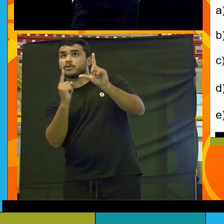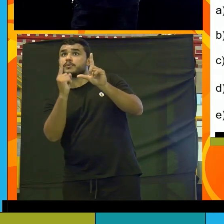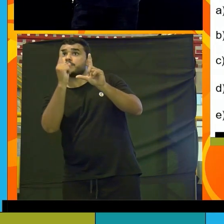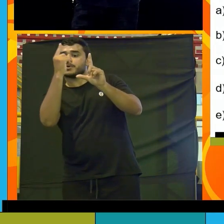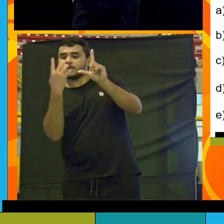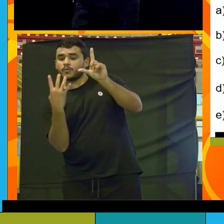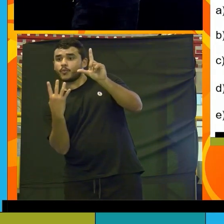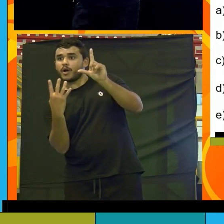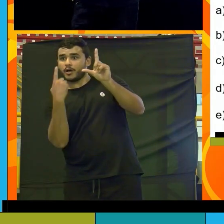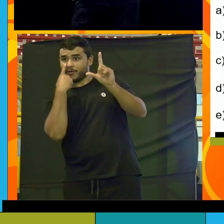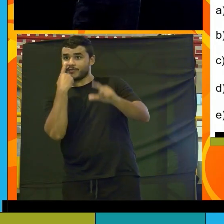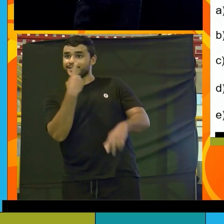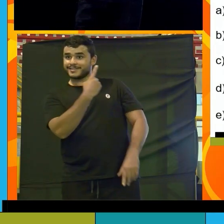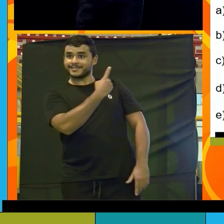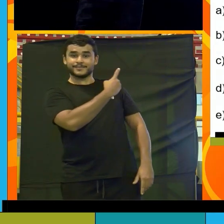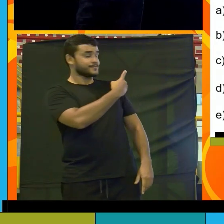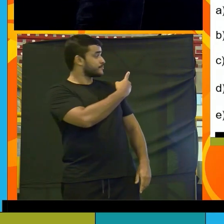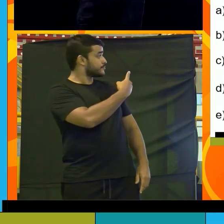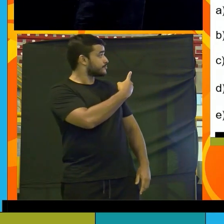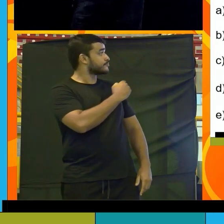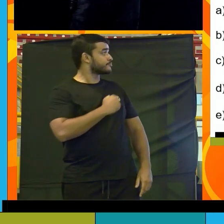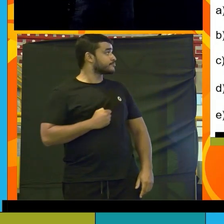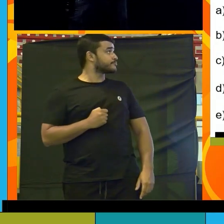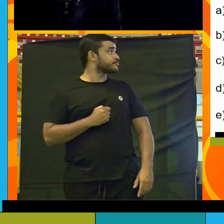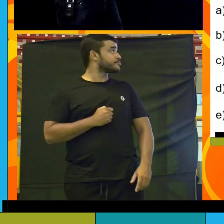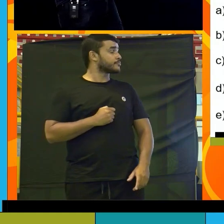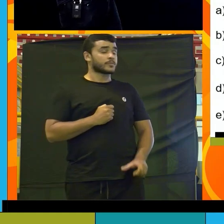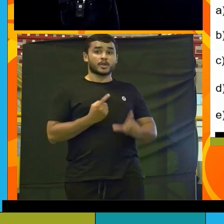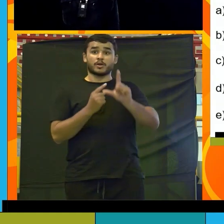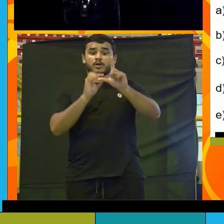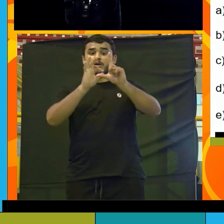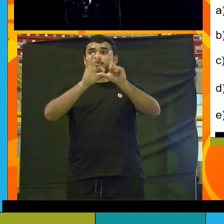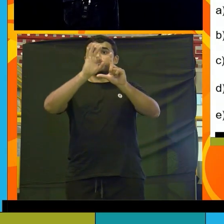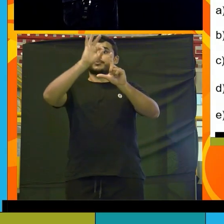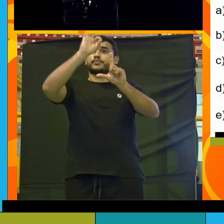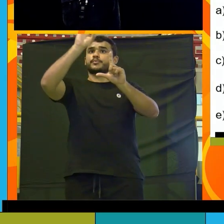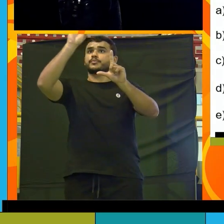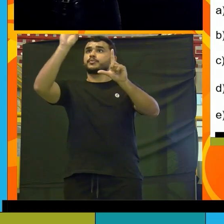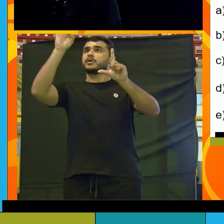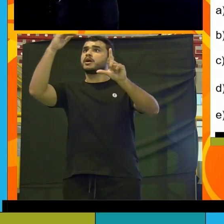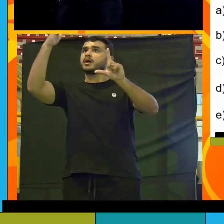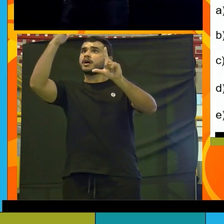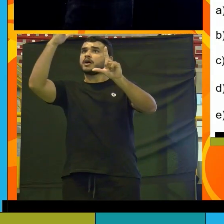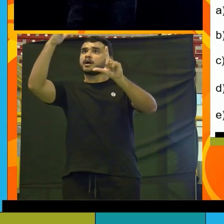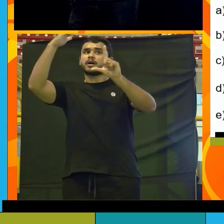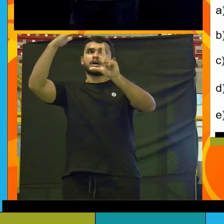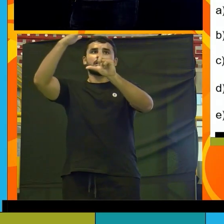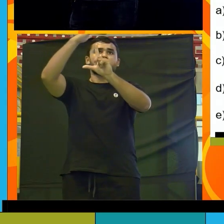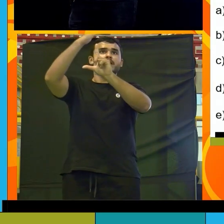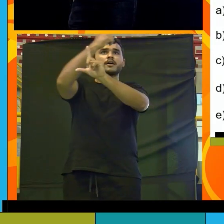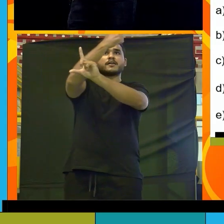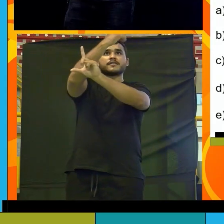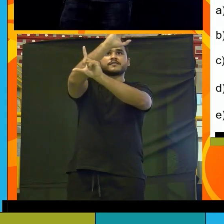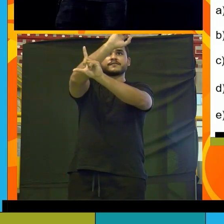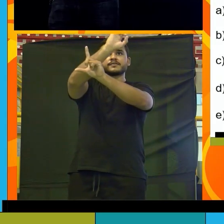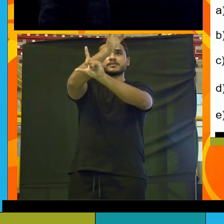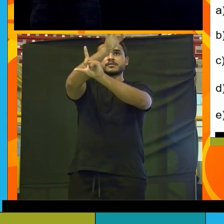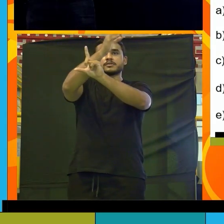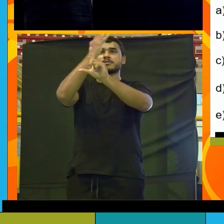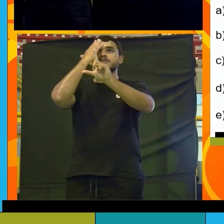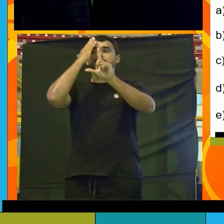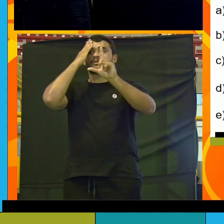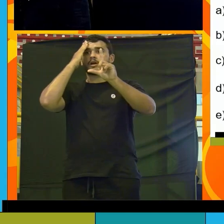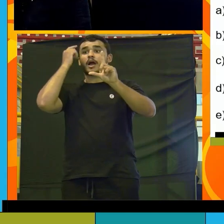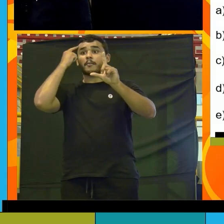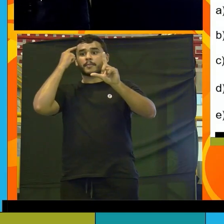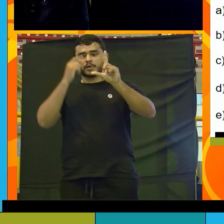gente? 20 metros por segundo. Passou do 4, 5, quinto segundo,